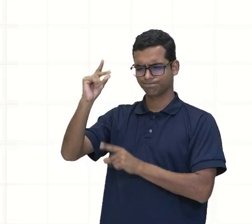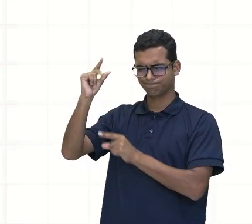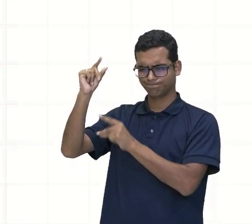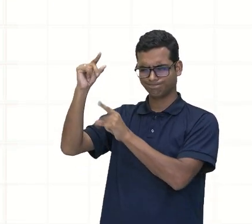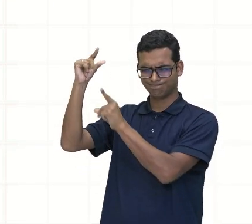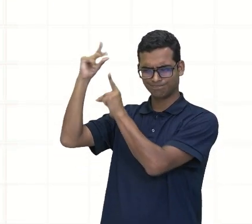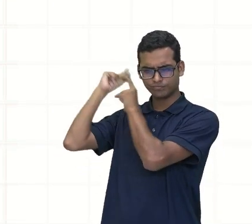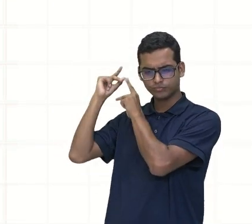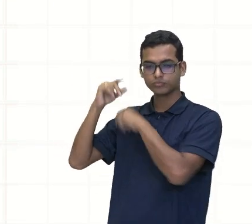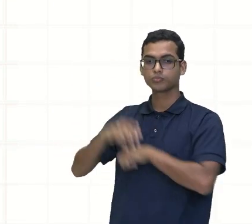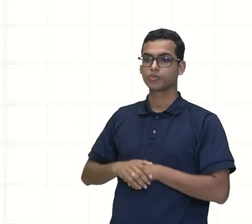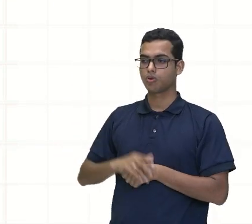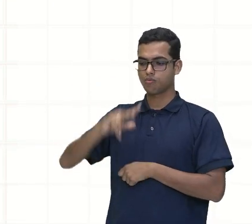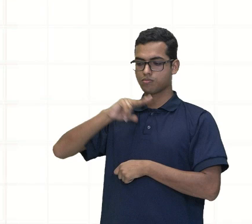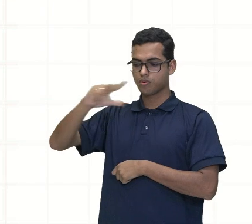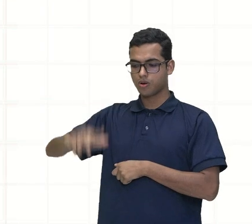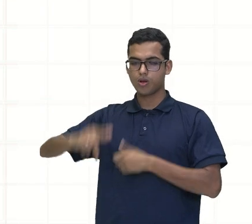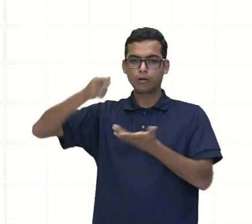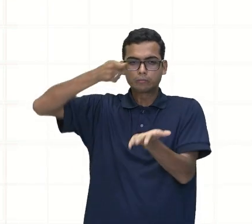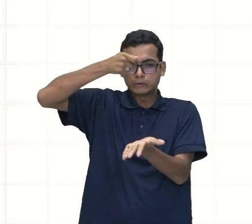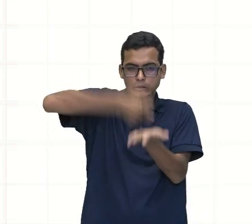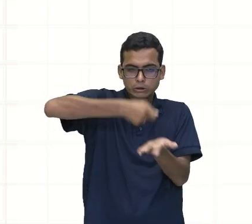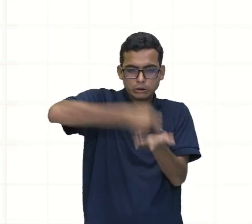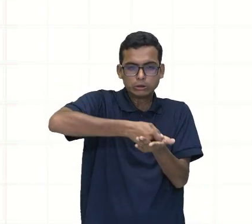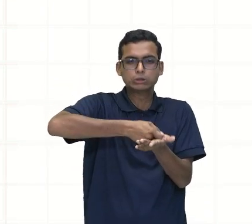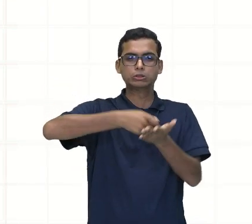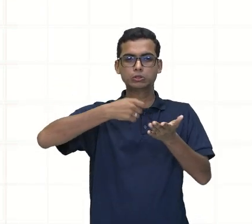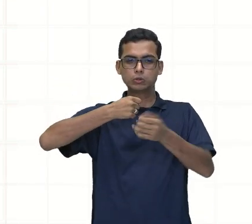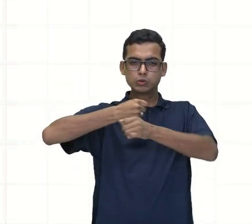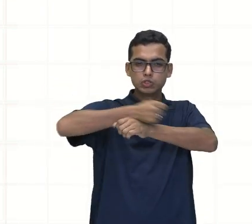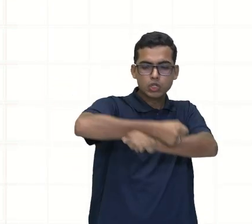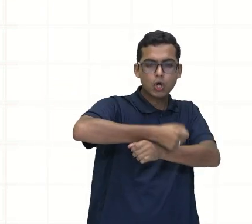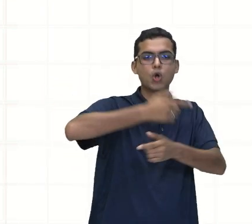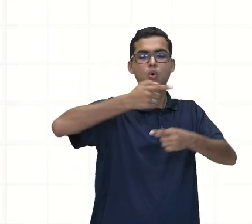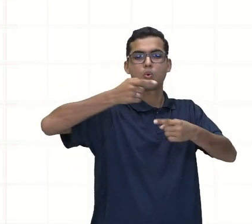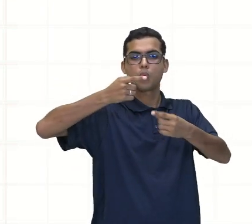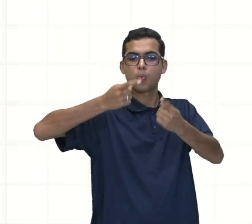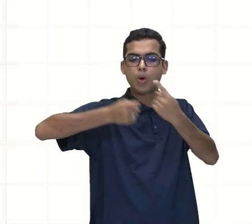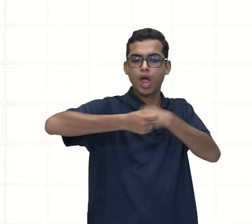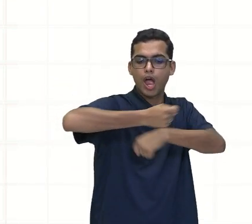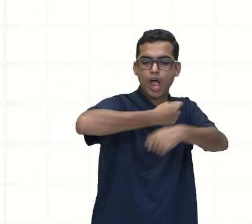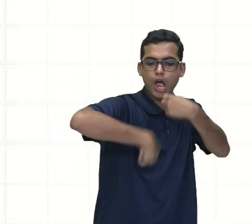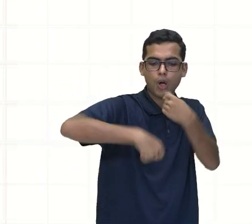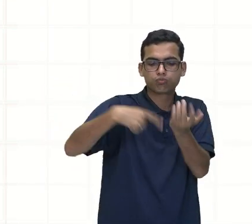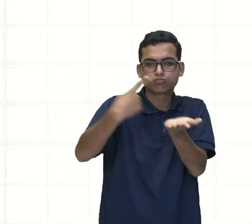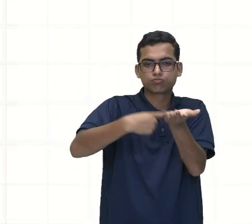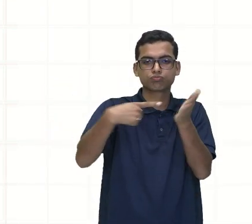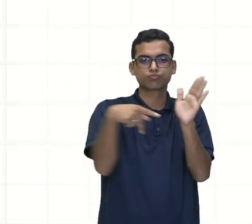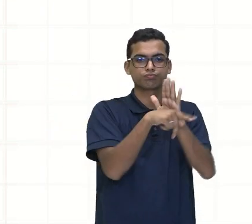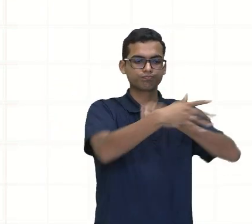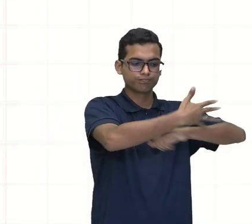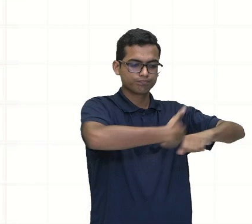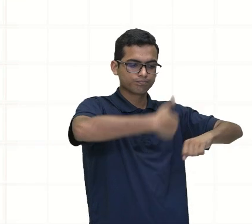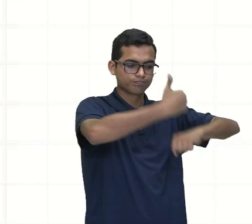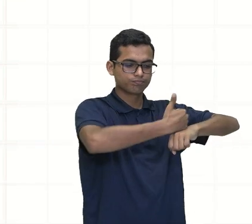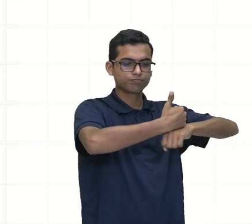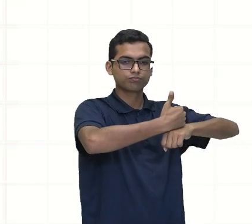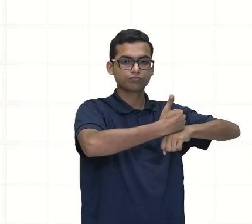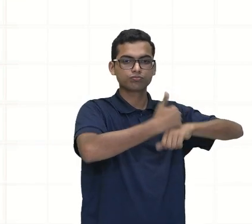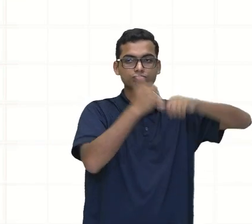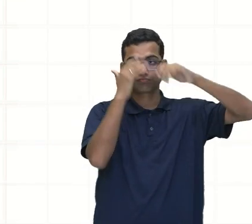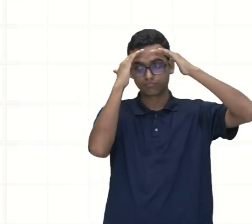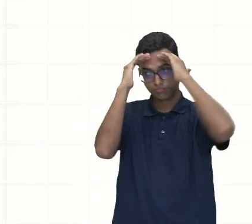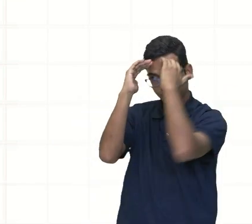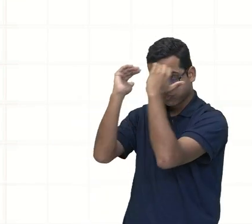impondo um acordo econômico em especial para a colônia. E a relação entre metrópole e colônia se dava da